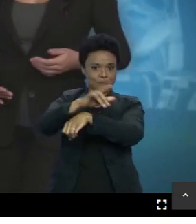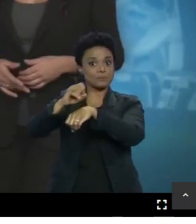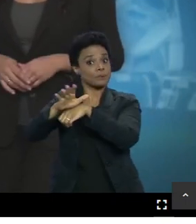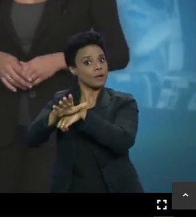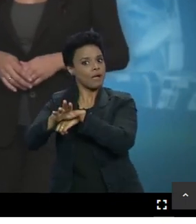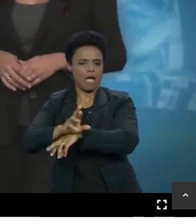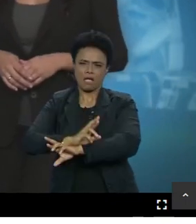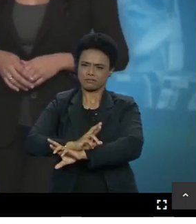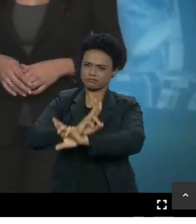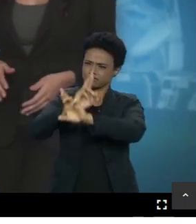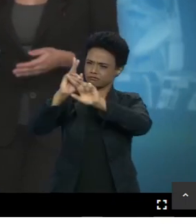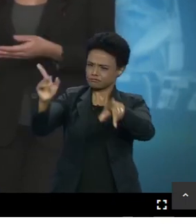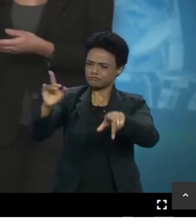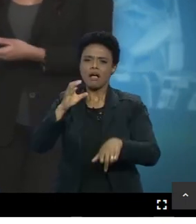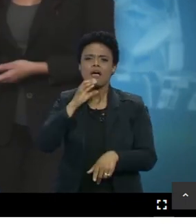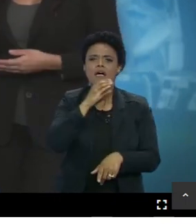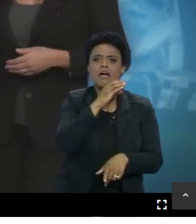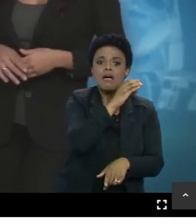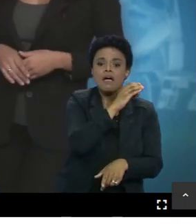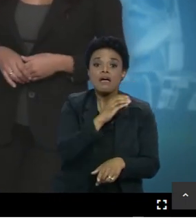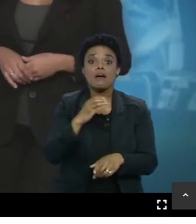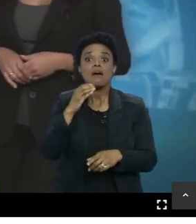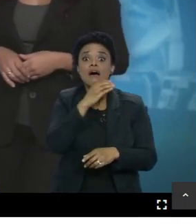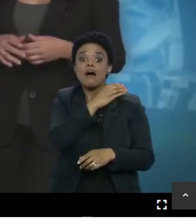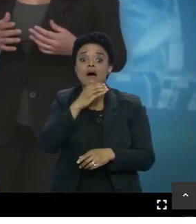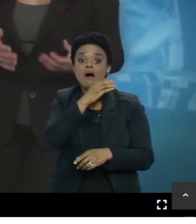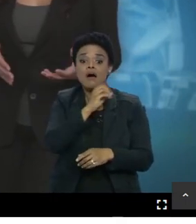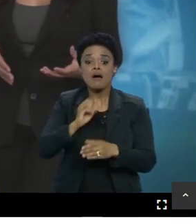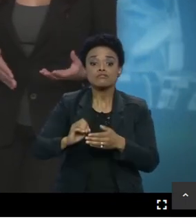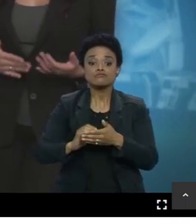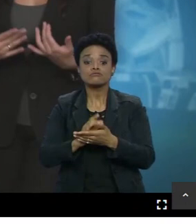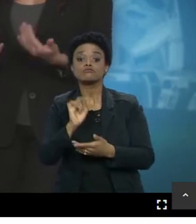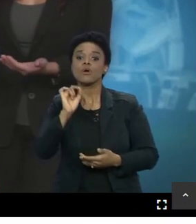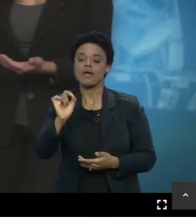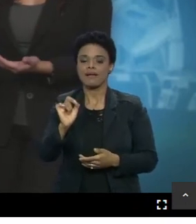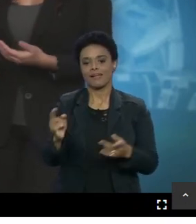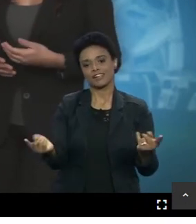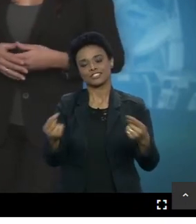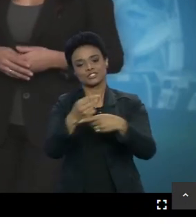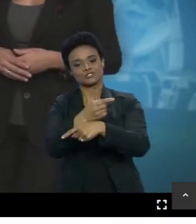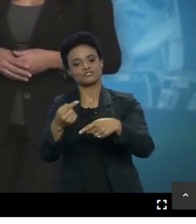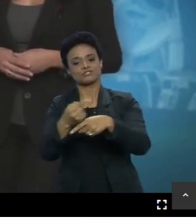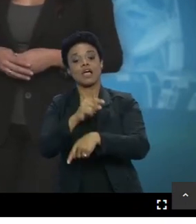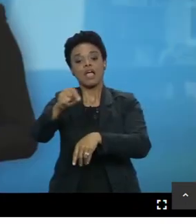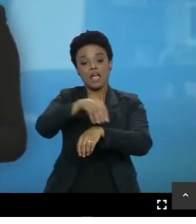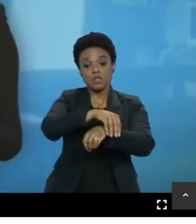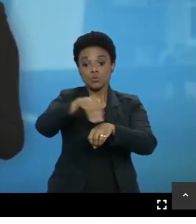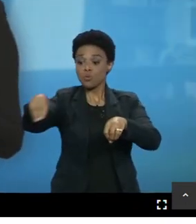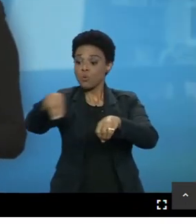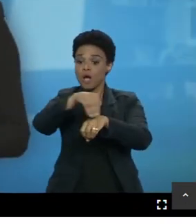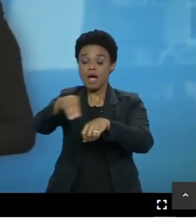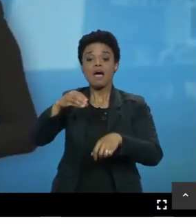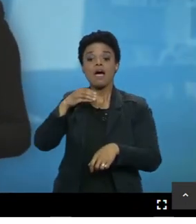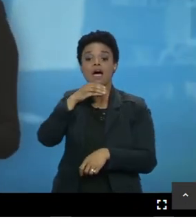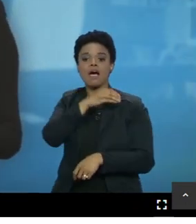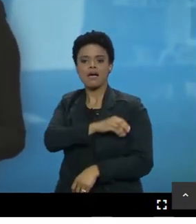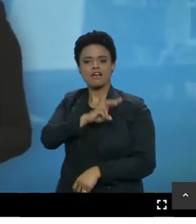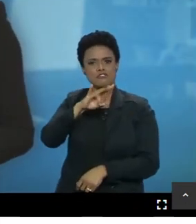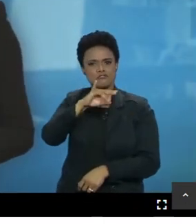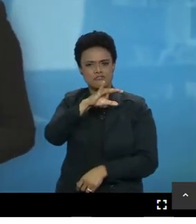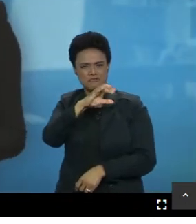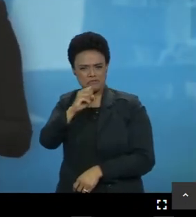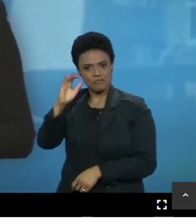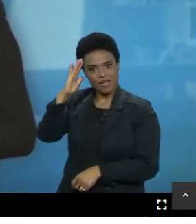diferentes temperaturas pode ocorrer por meio de certos aparelhos. Um exemplo são os trocadores de calor. O repórter Vinícius foi